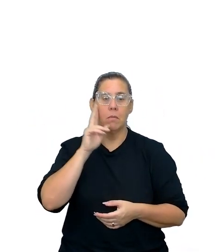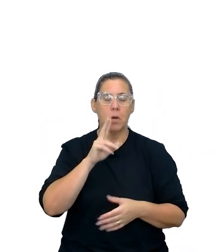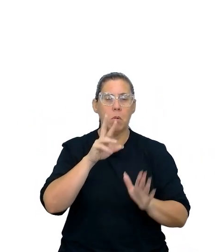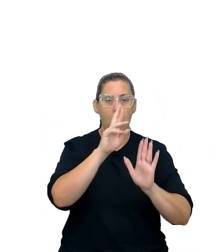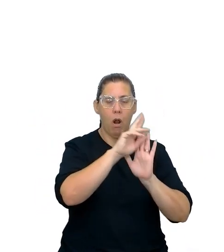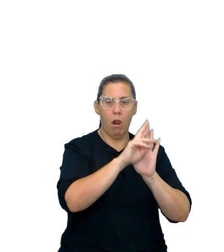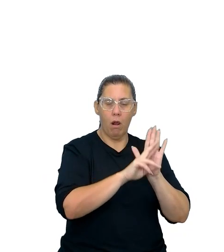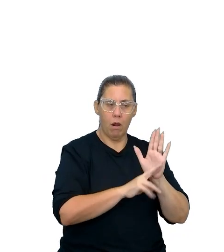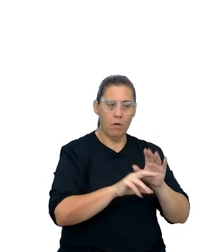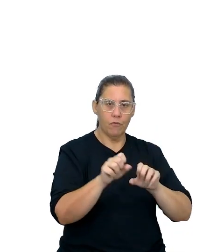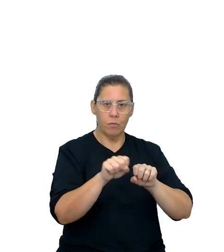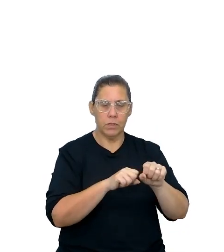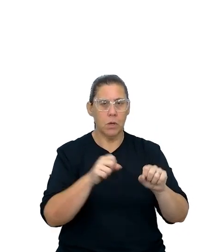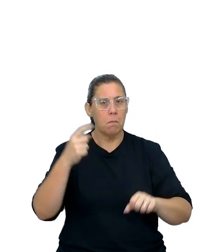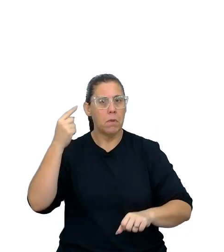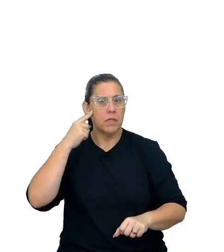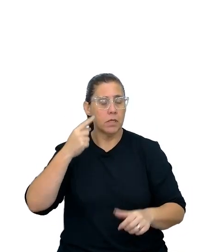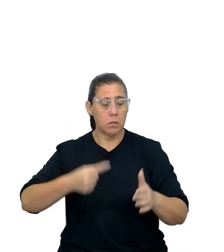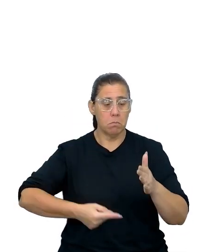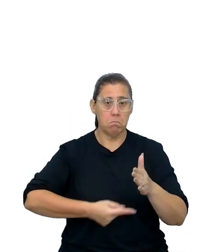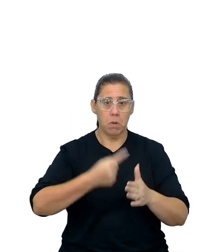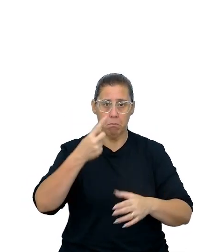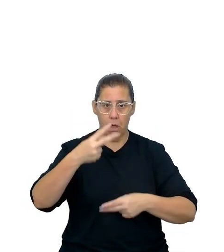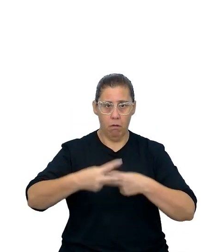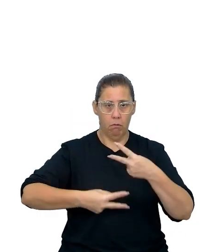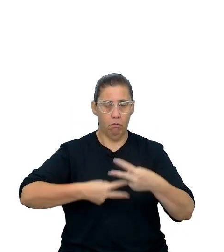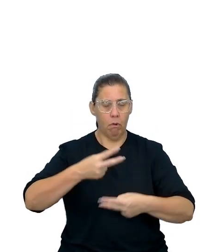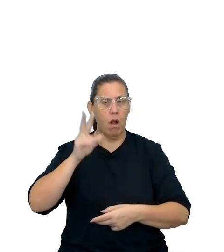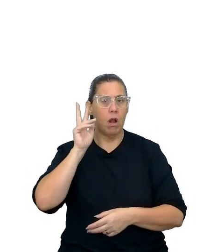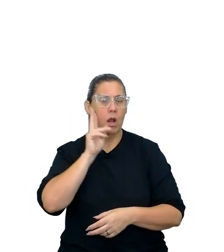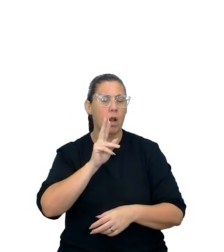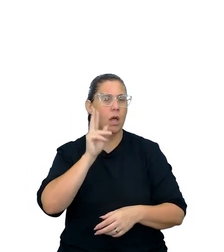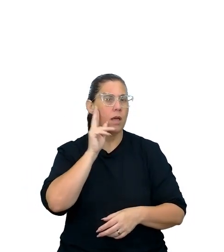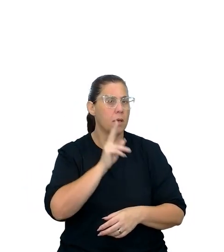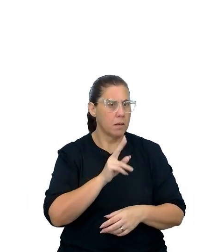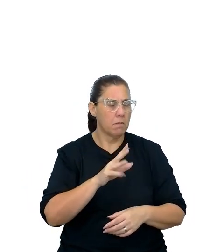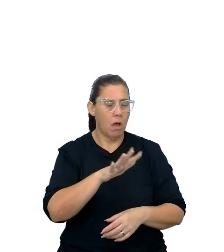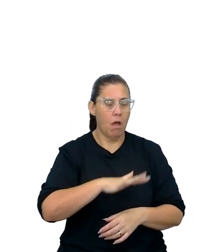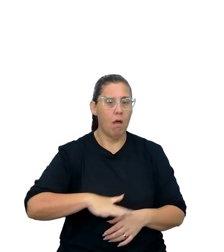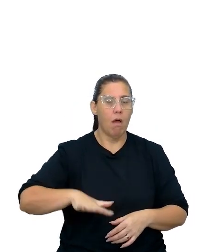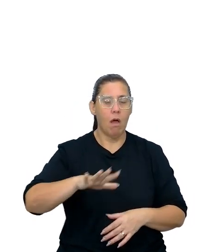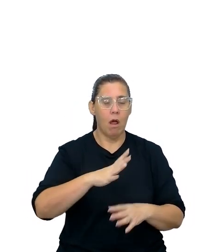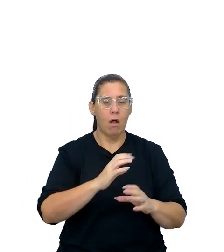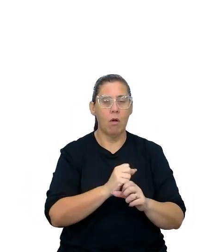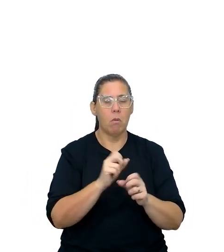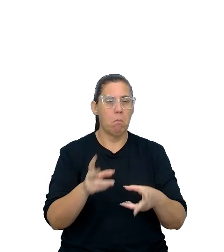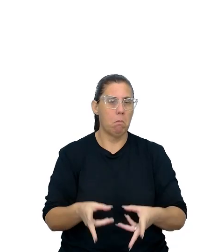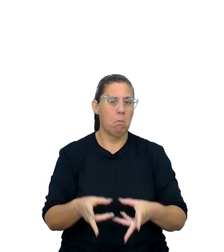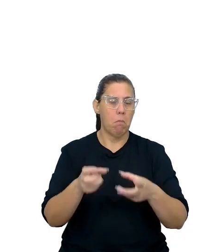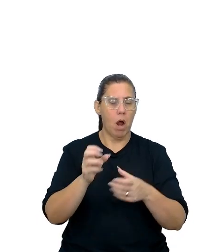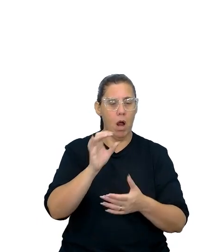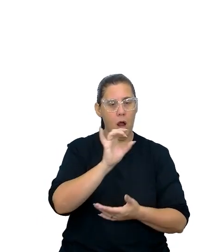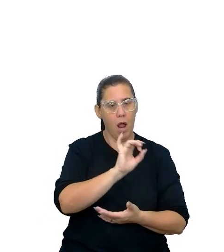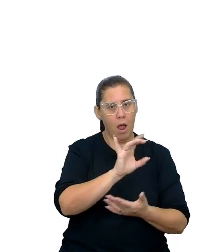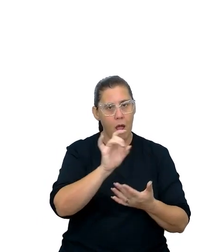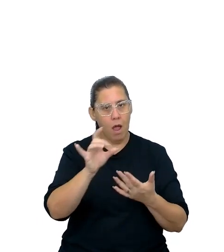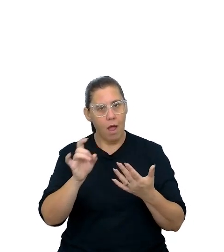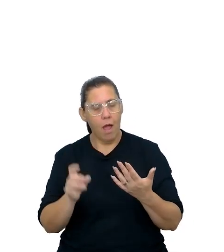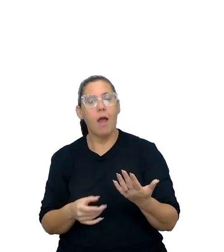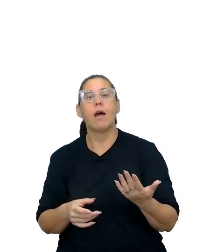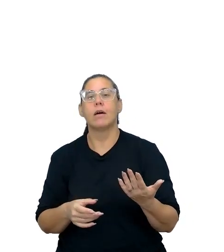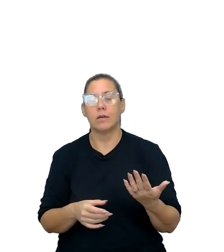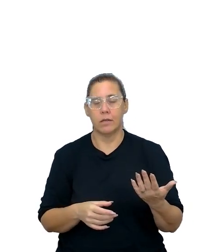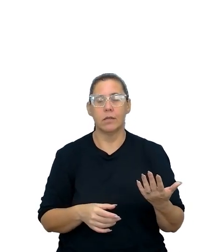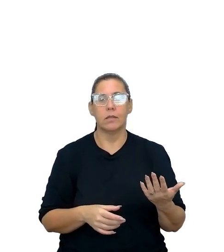roteiro formativo pensado no primeiro bimestre, retomamos o campo aditivo, observando em cada situação o papel